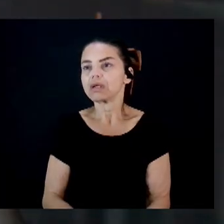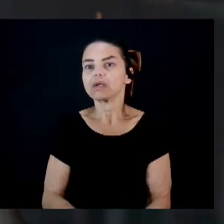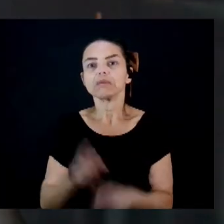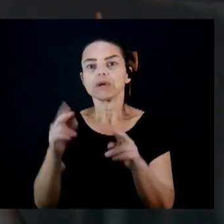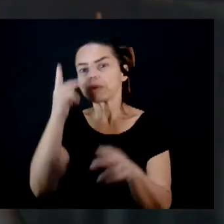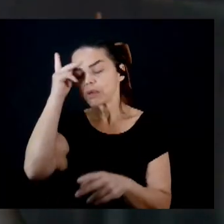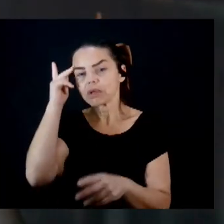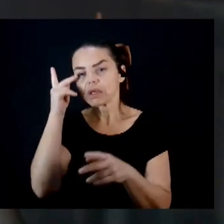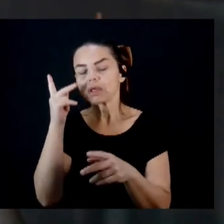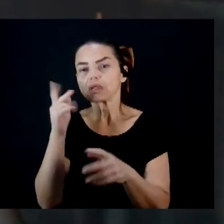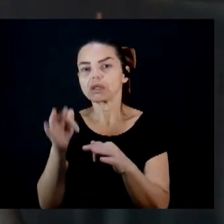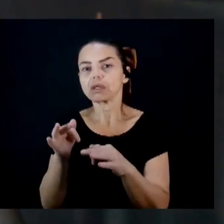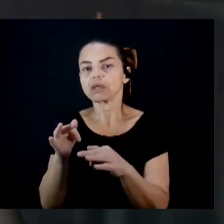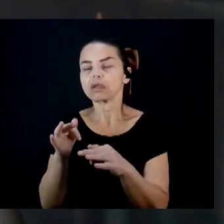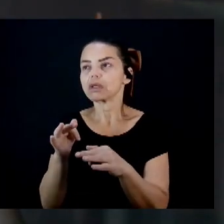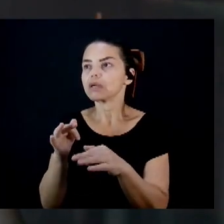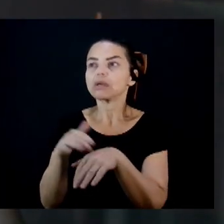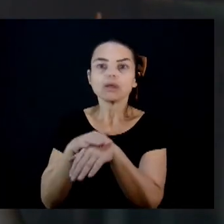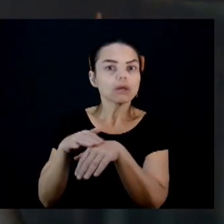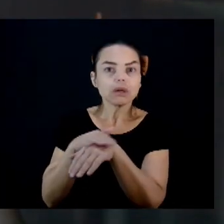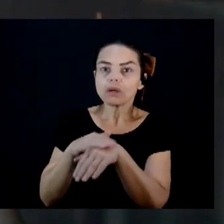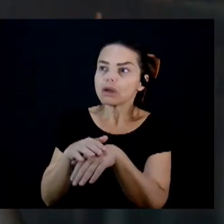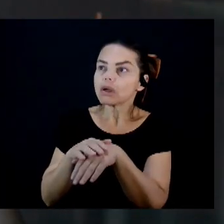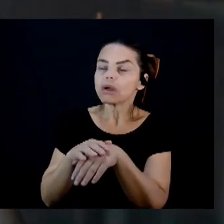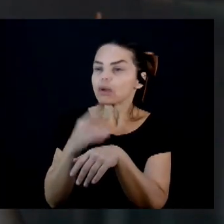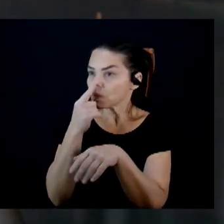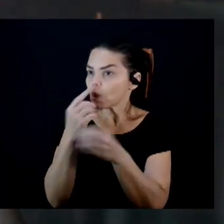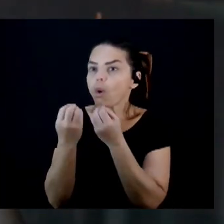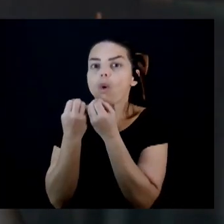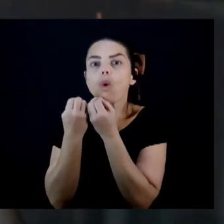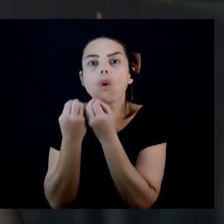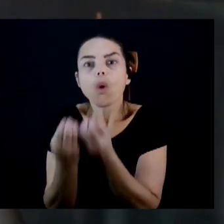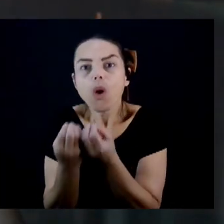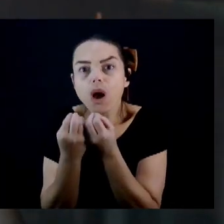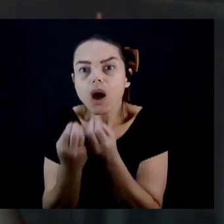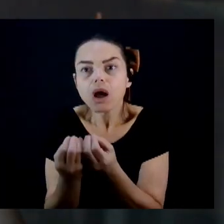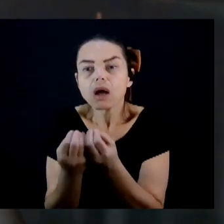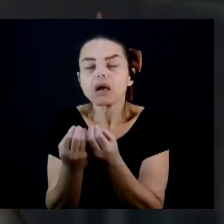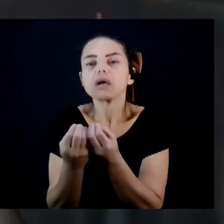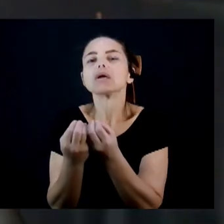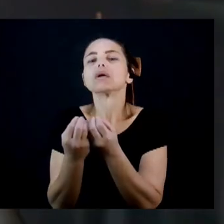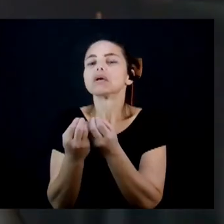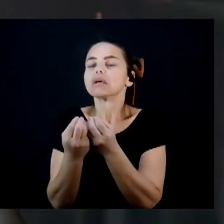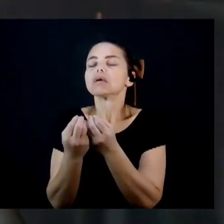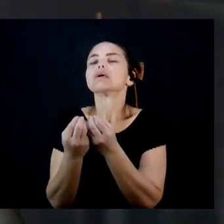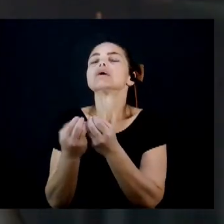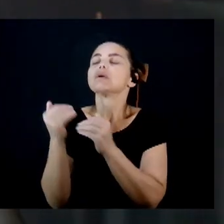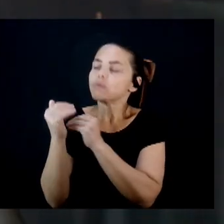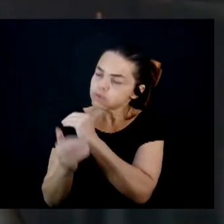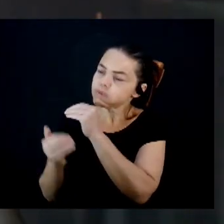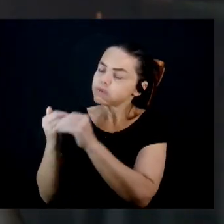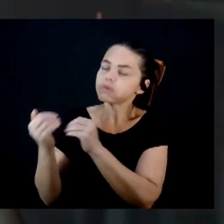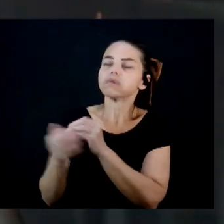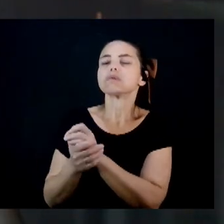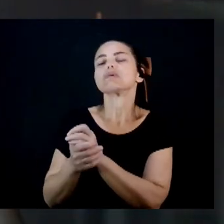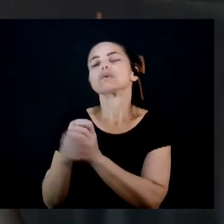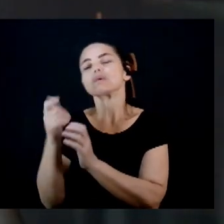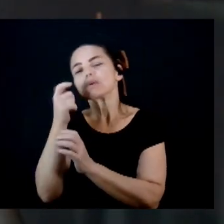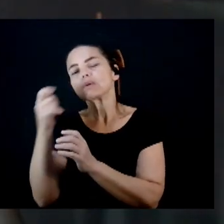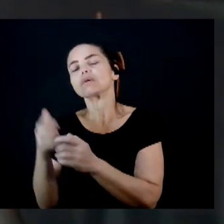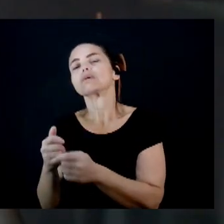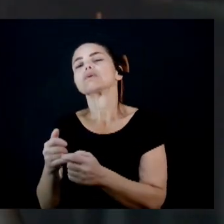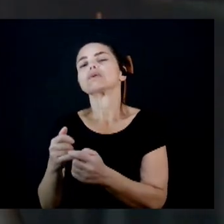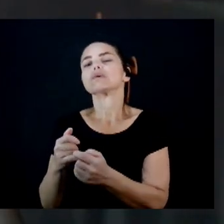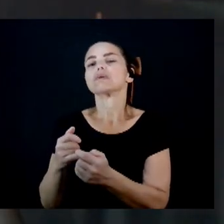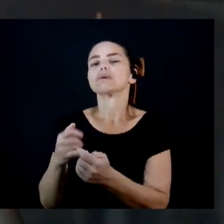como que eu vou criar intimidade, né? Então, intimidade, ela é algo que a gente desenvolve por interesse e a gente mantém